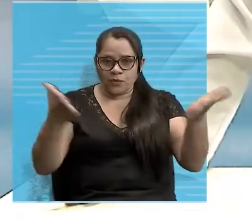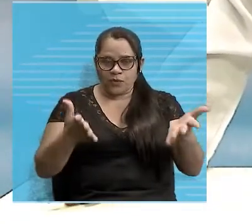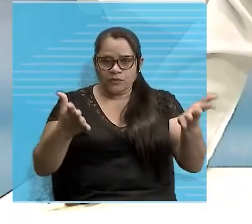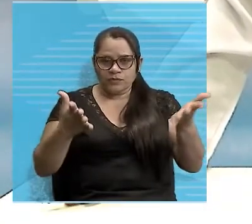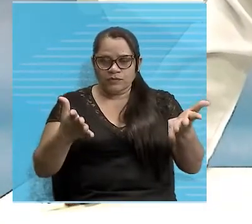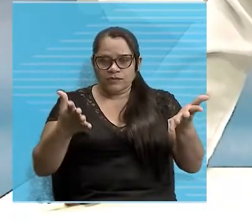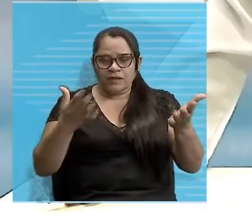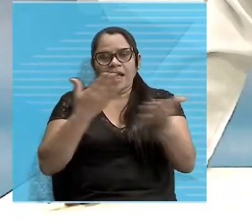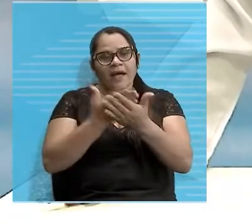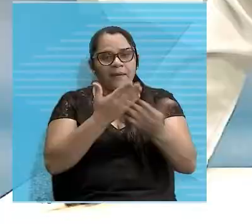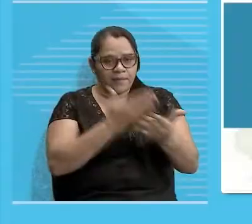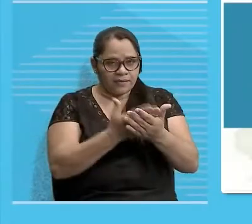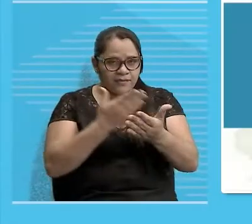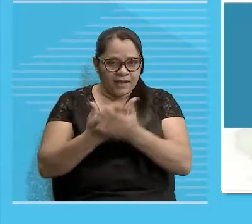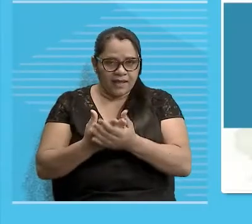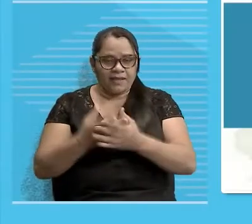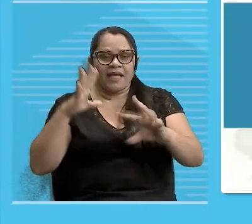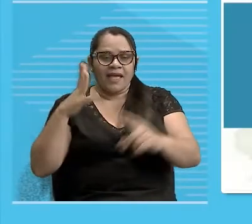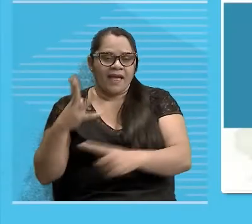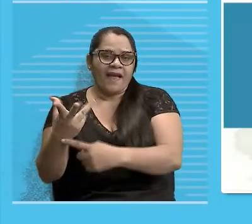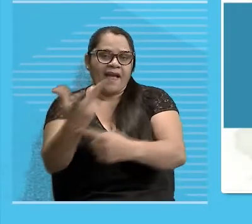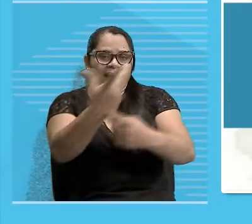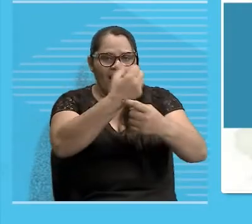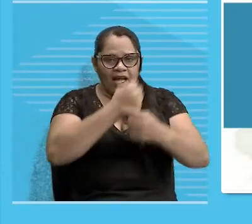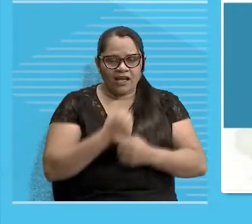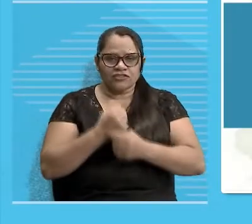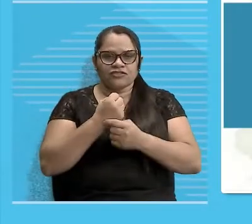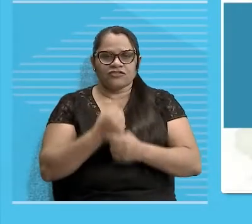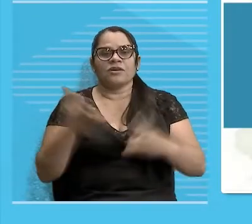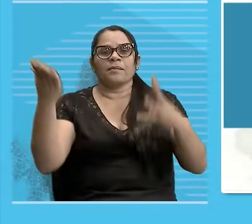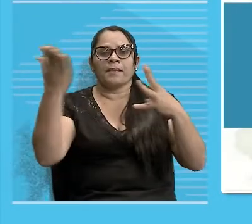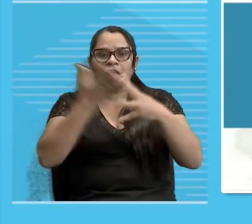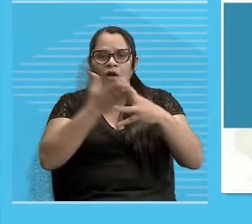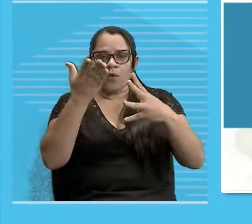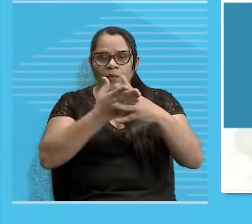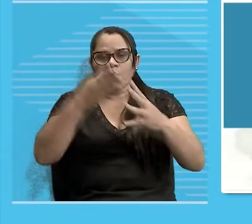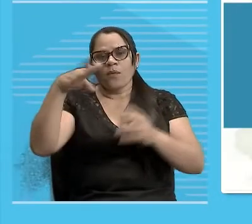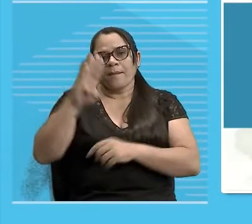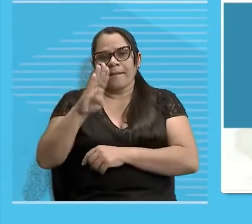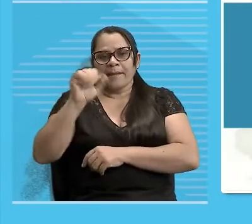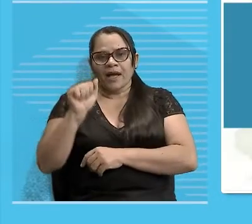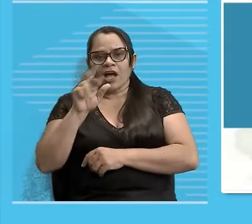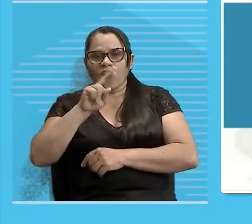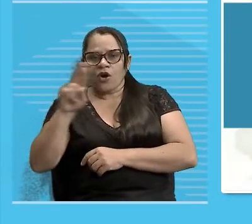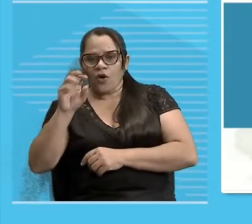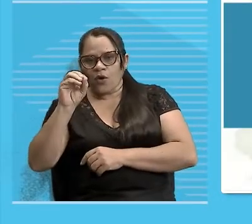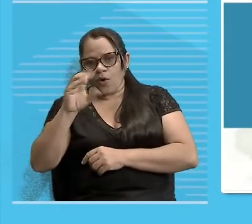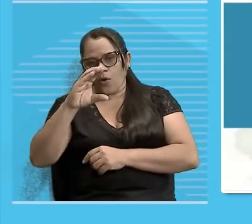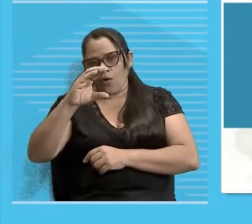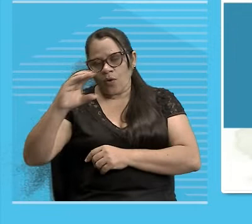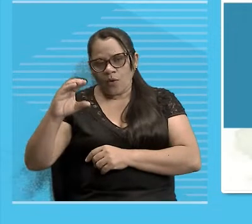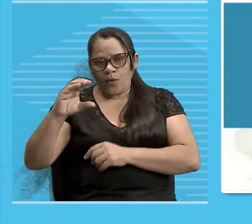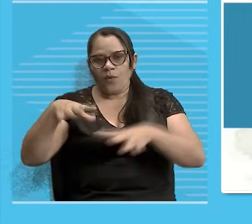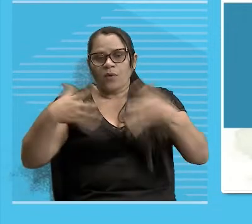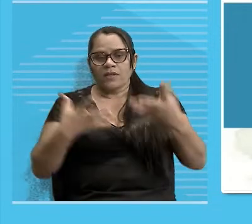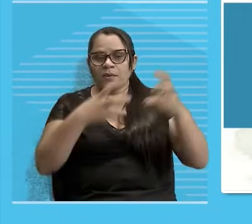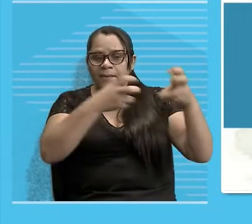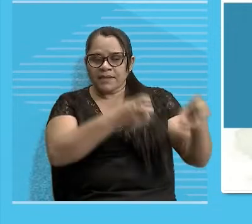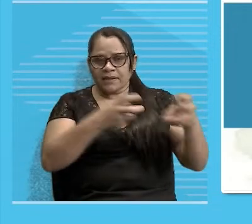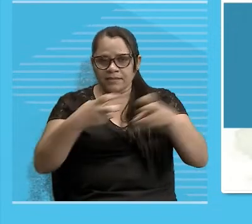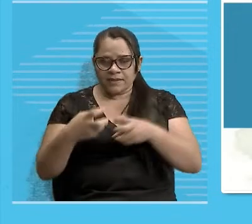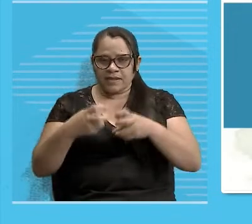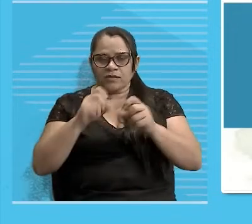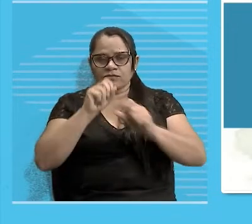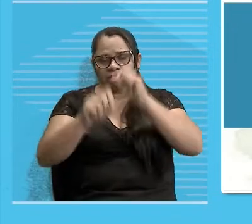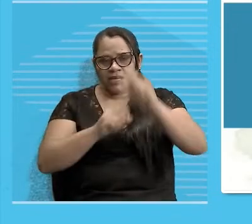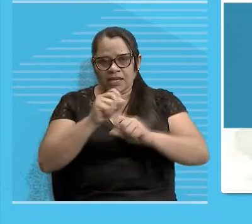arte barroca. Olha que interessante, vamos trazer aí uma percepção europeia para o nosso Brasil.